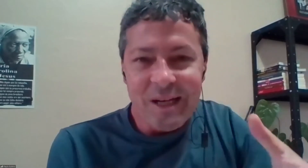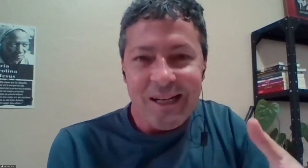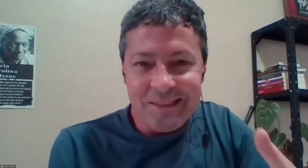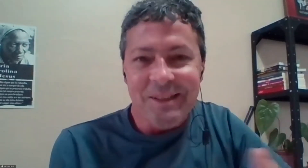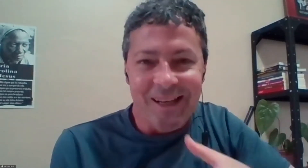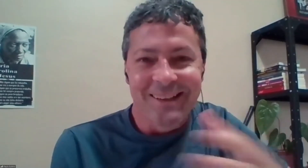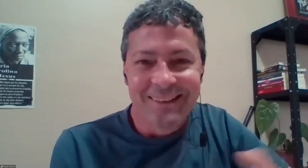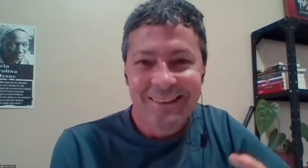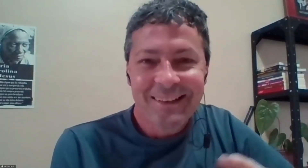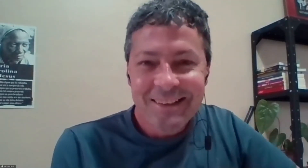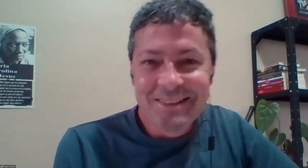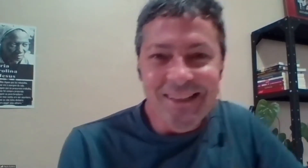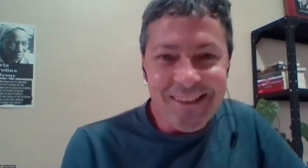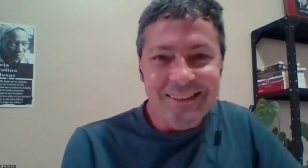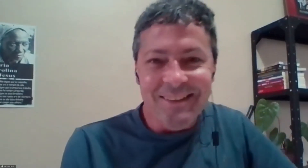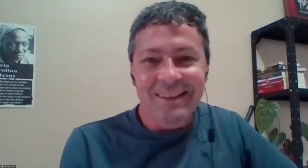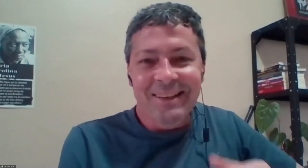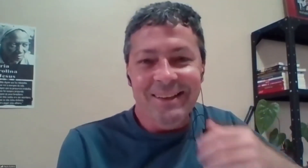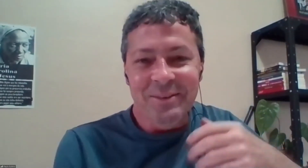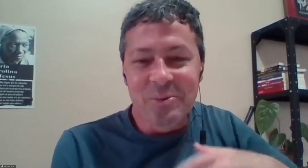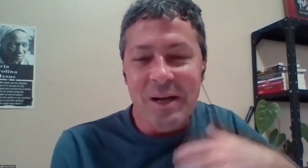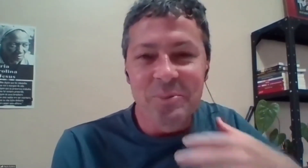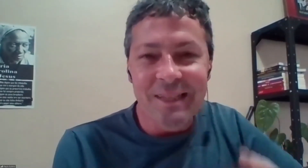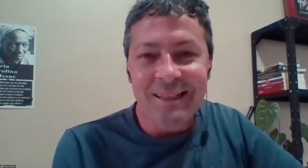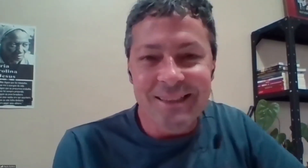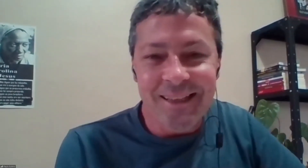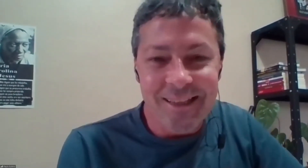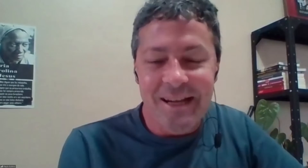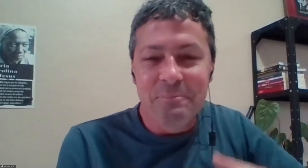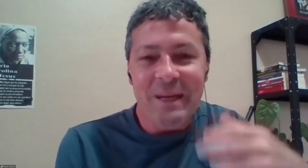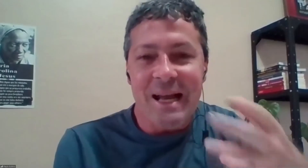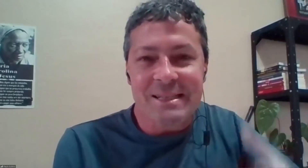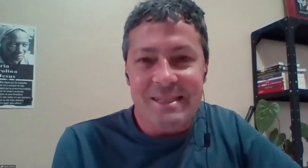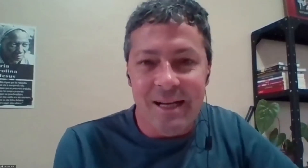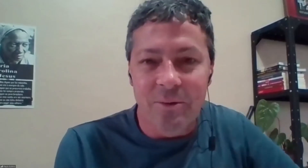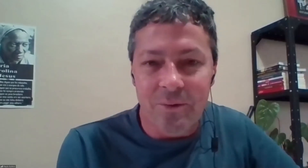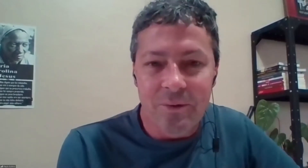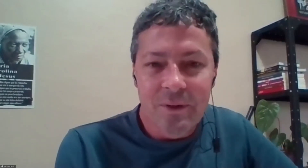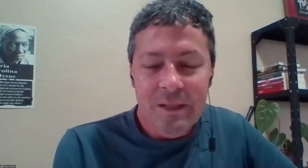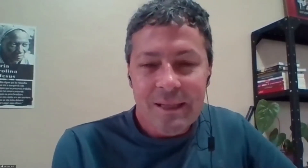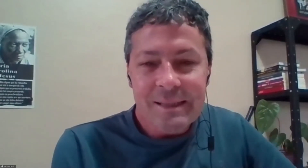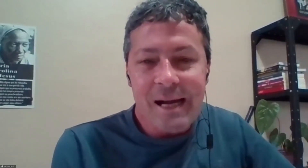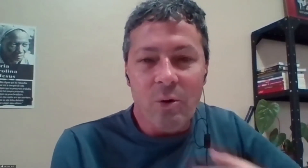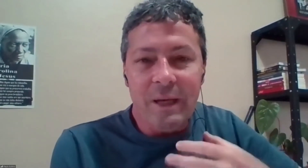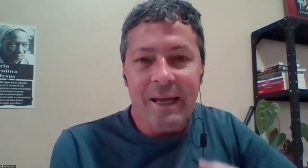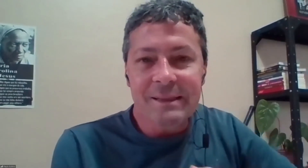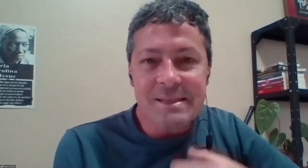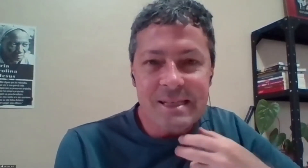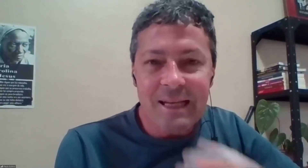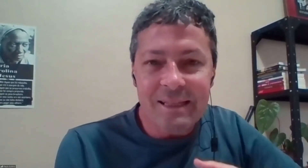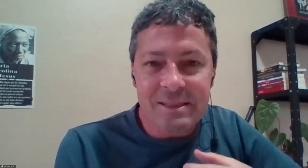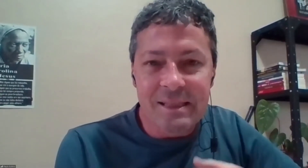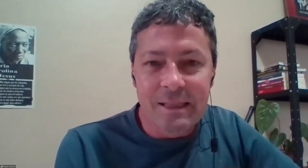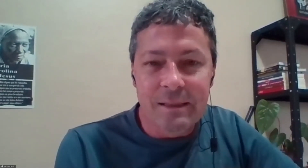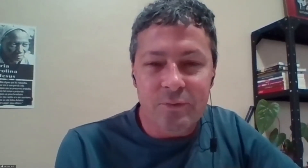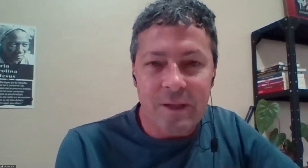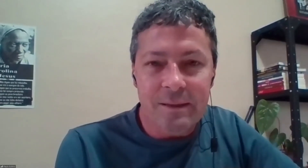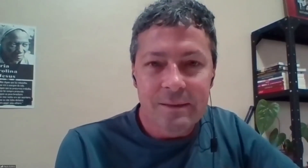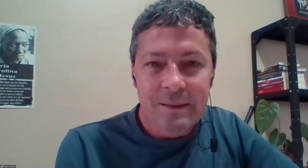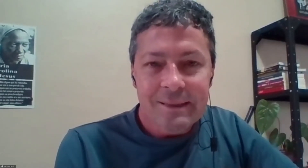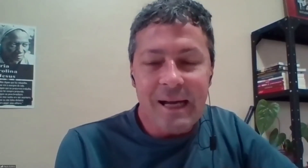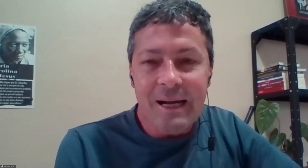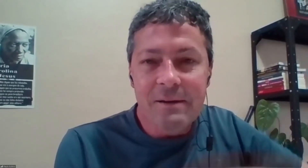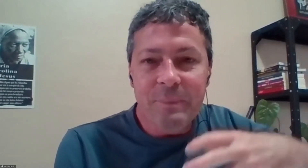campo grande, né? Um campo de ampliação da coleta